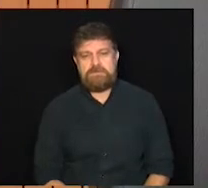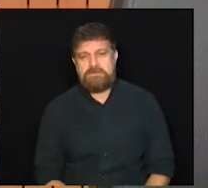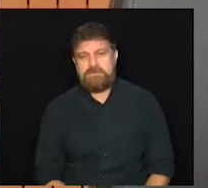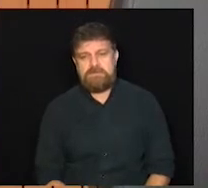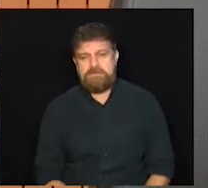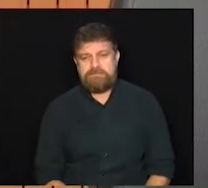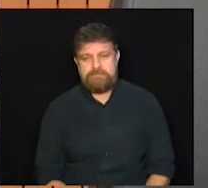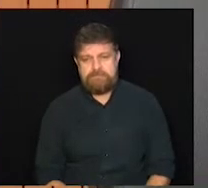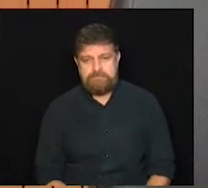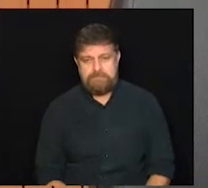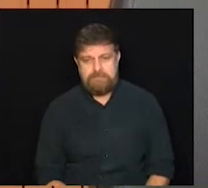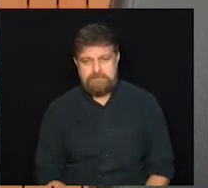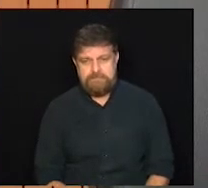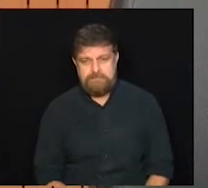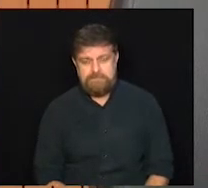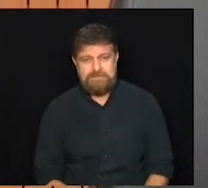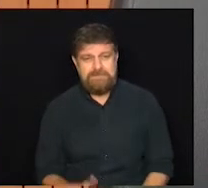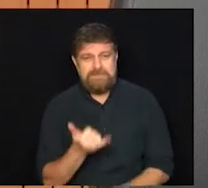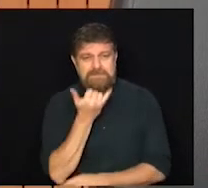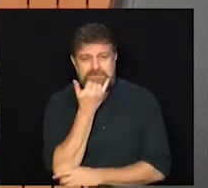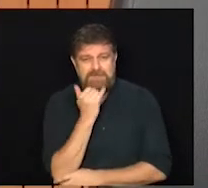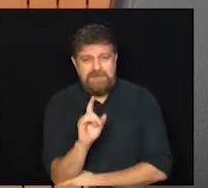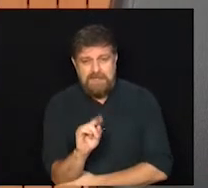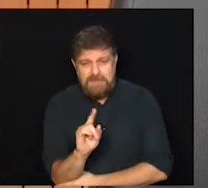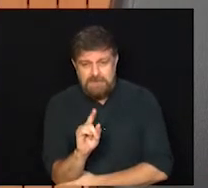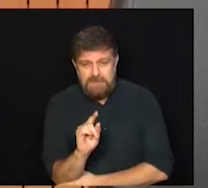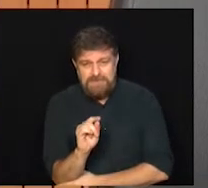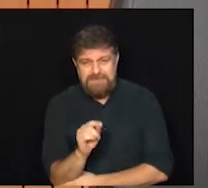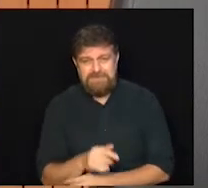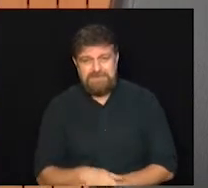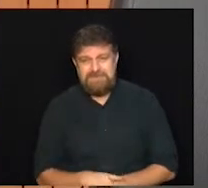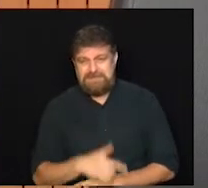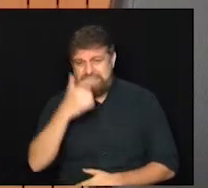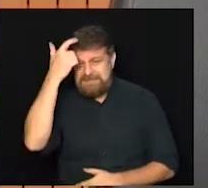Eu vou pedir desculpa, vocês estão me ouvindo? Porque Sim. A